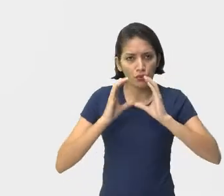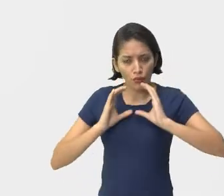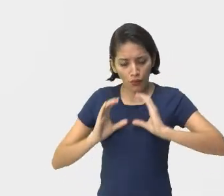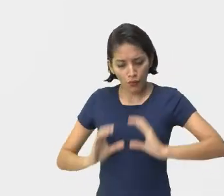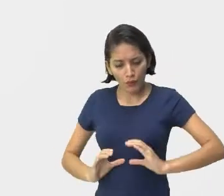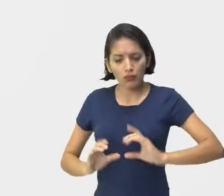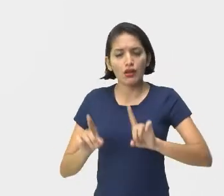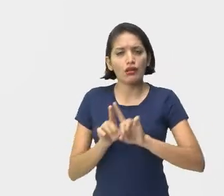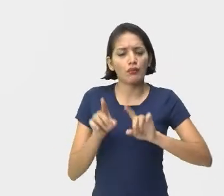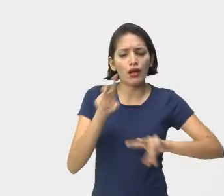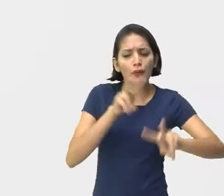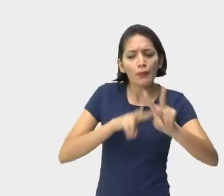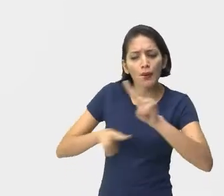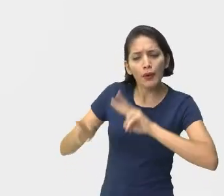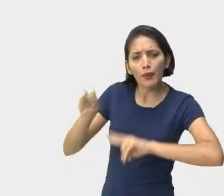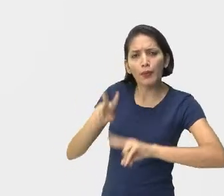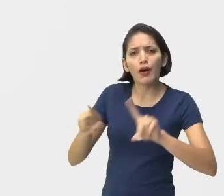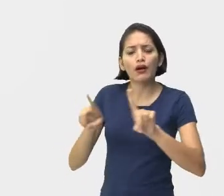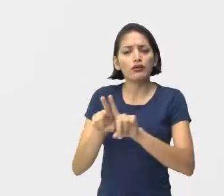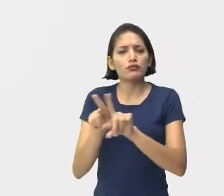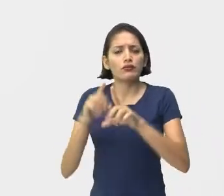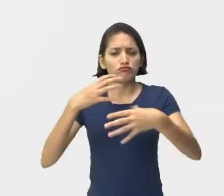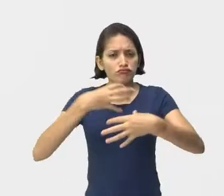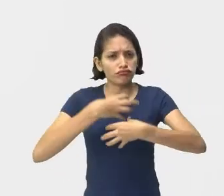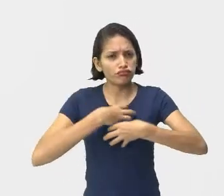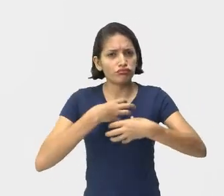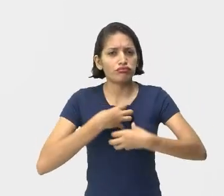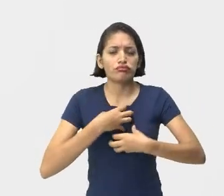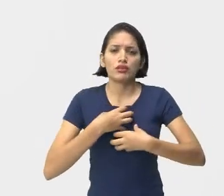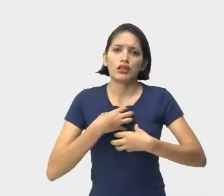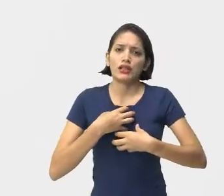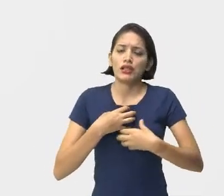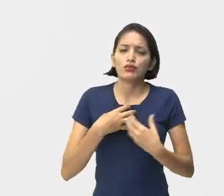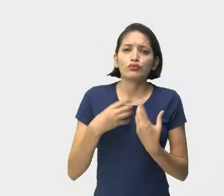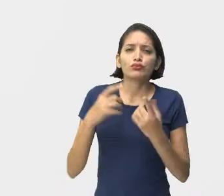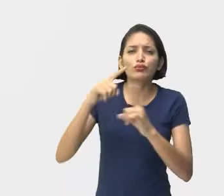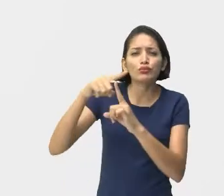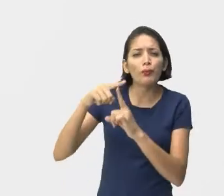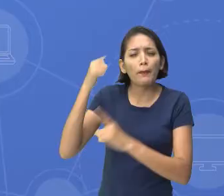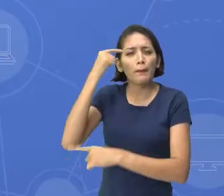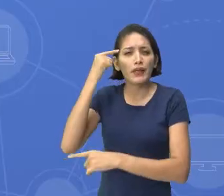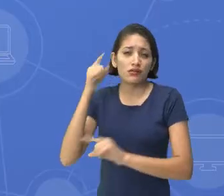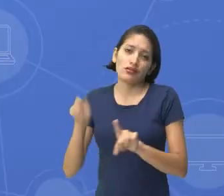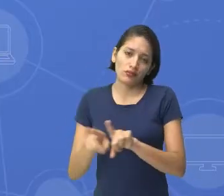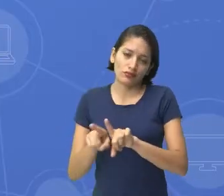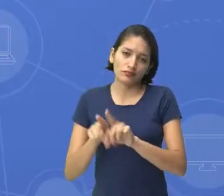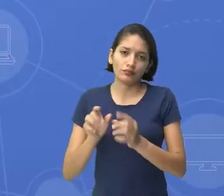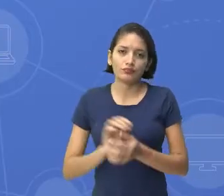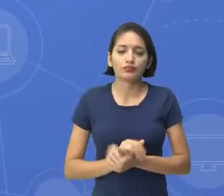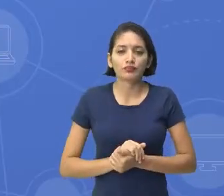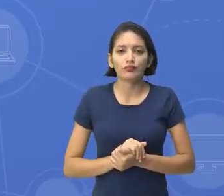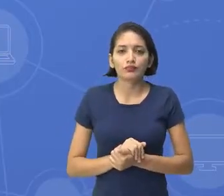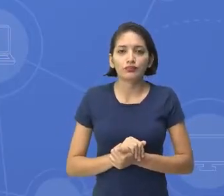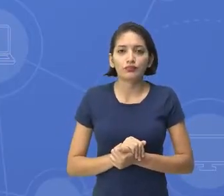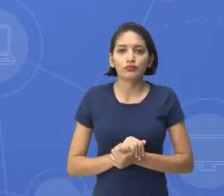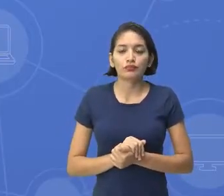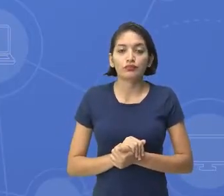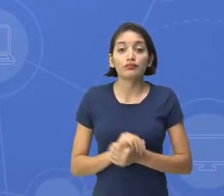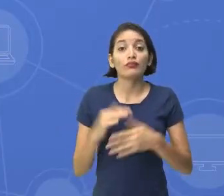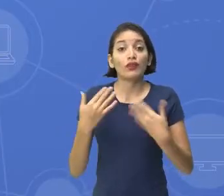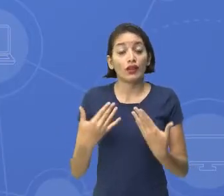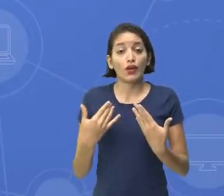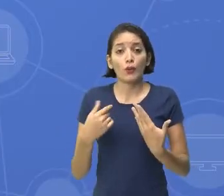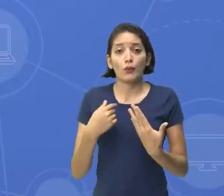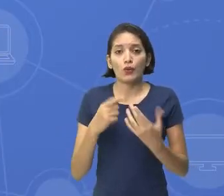de ver, a sua maneira de sentir, a sua maneira de pensar. Então, é através da